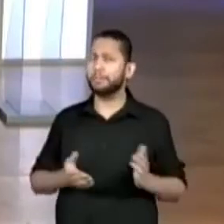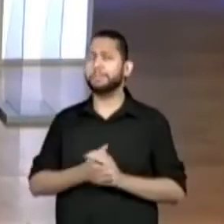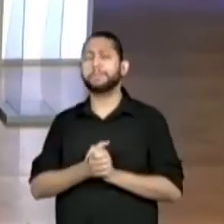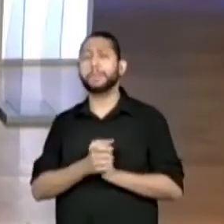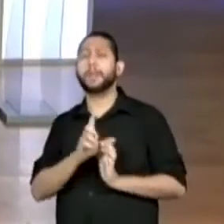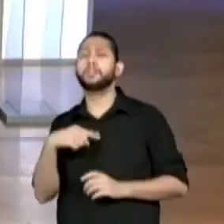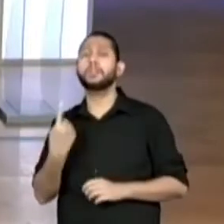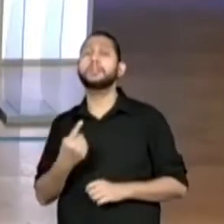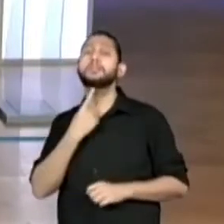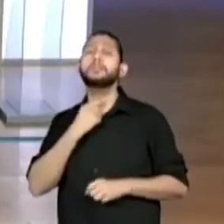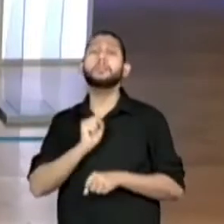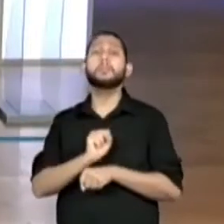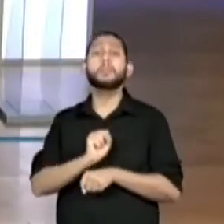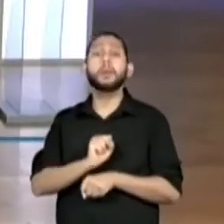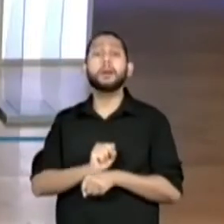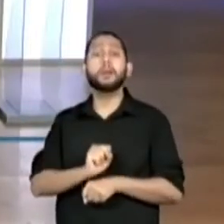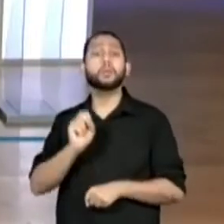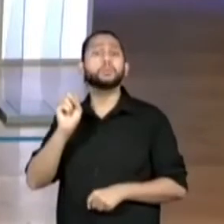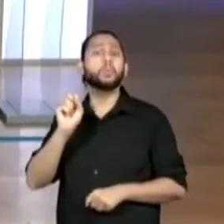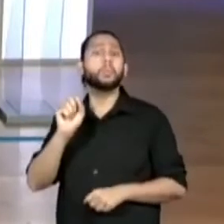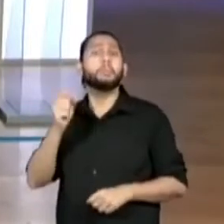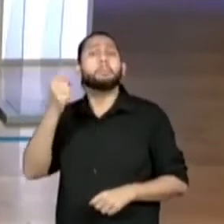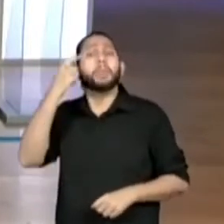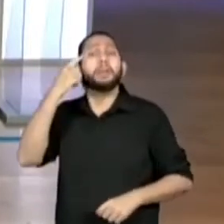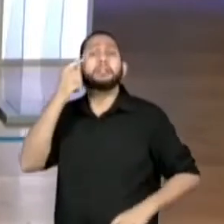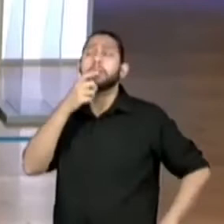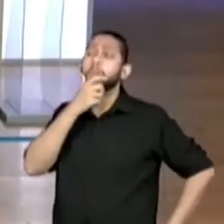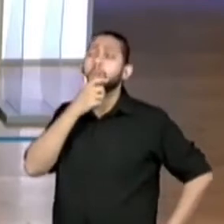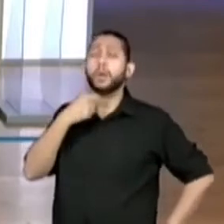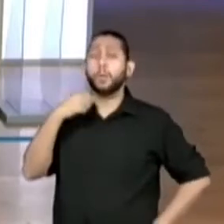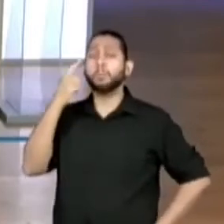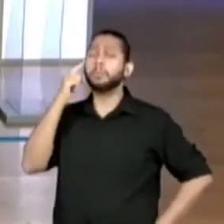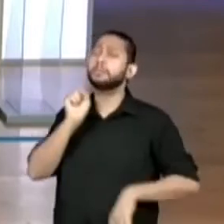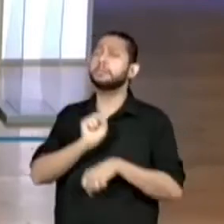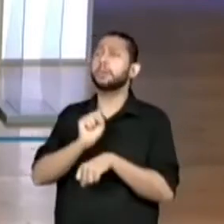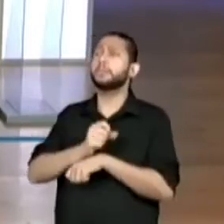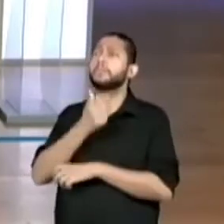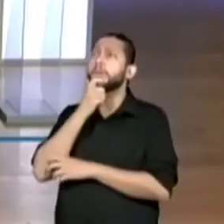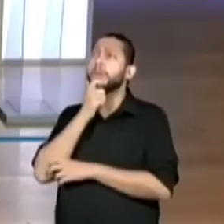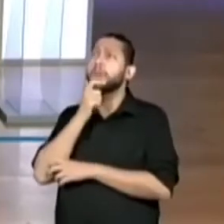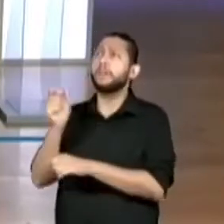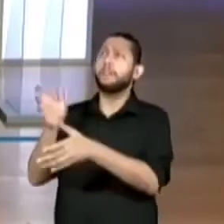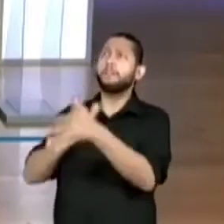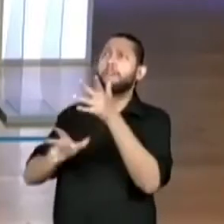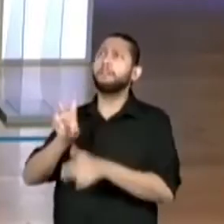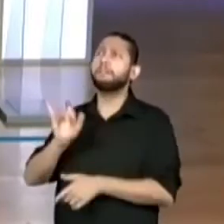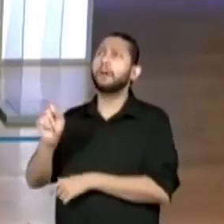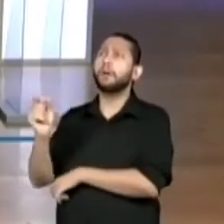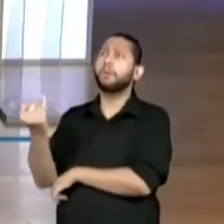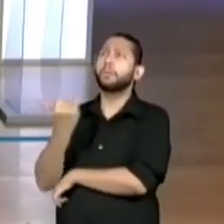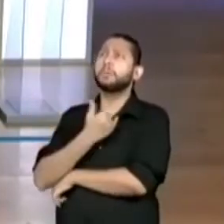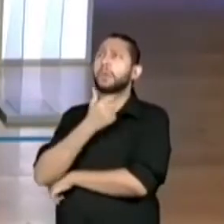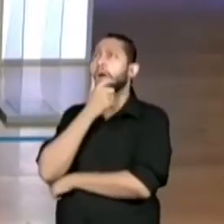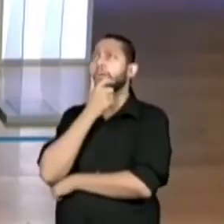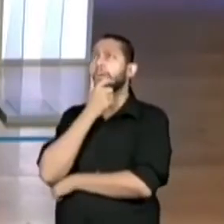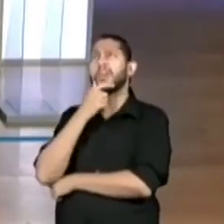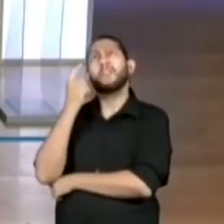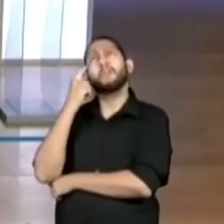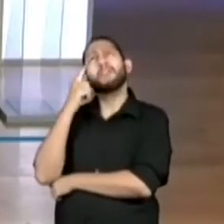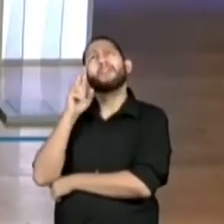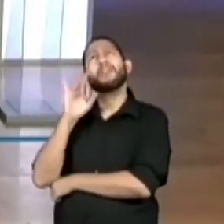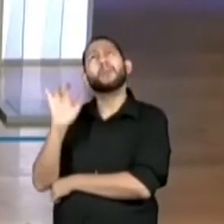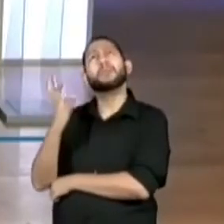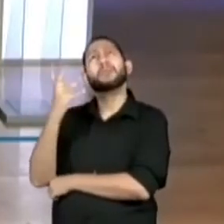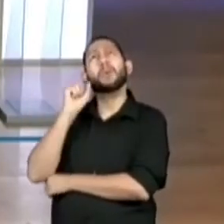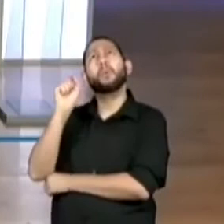gente espera de uma história tendo como um personagem o lobo? O que vocês esperam aí, crianças?